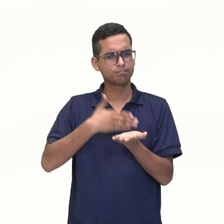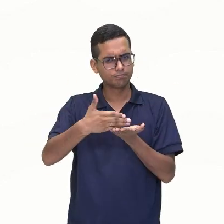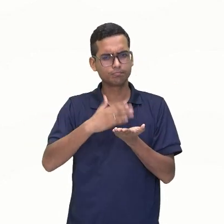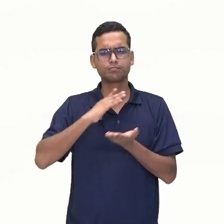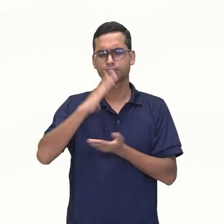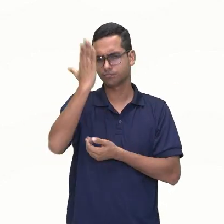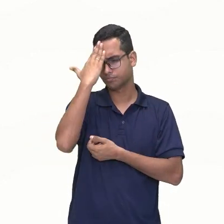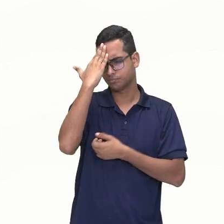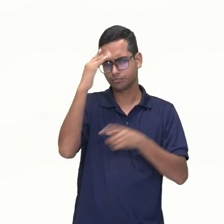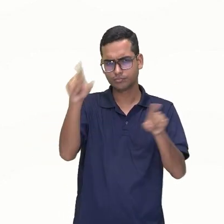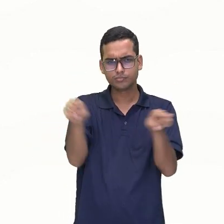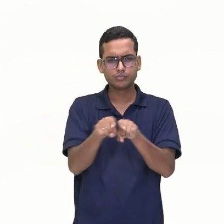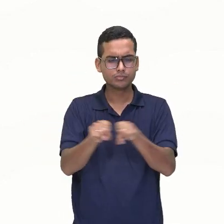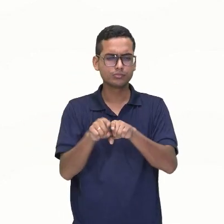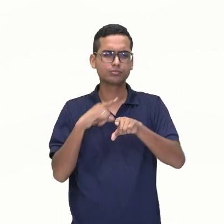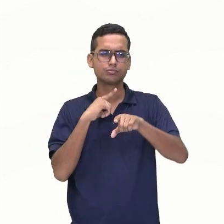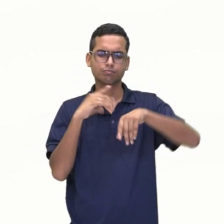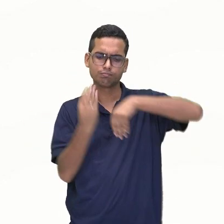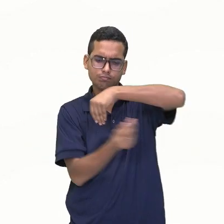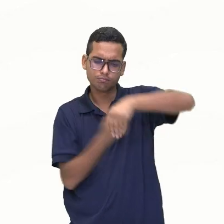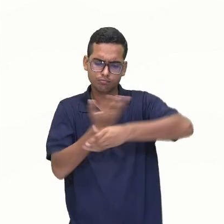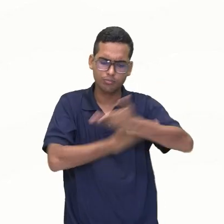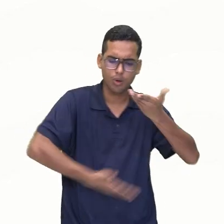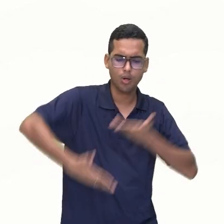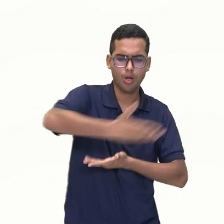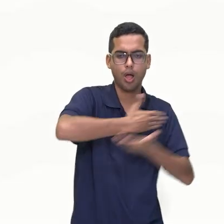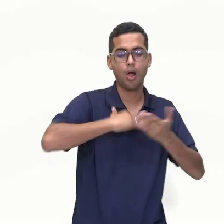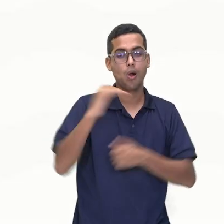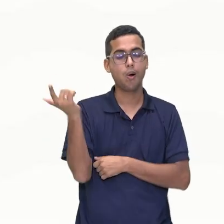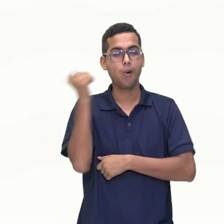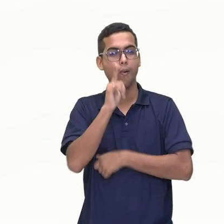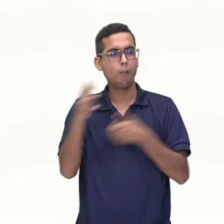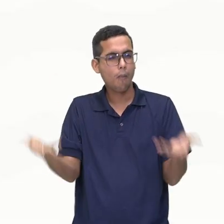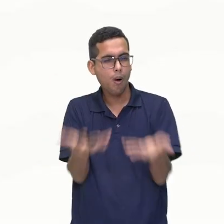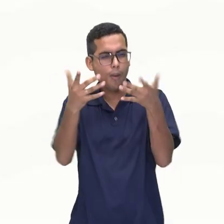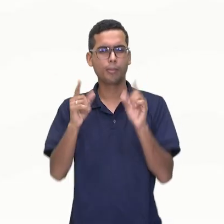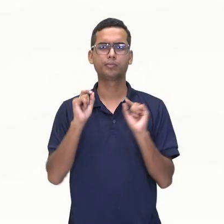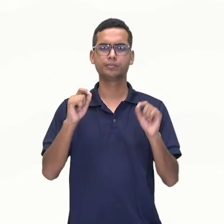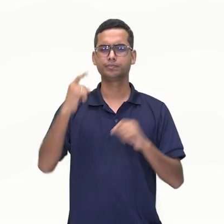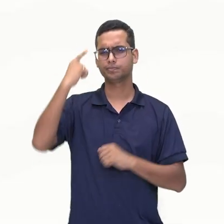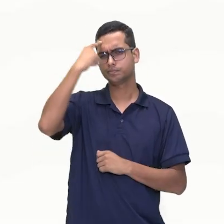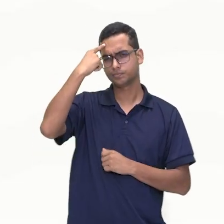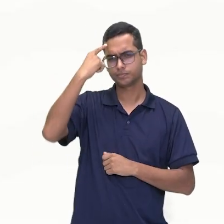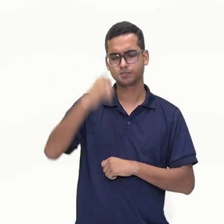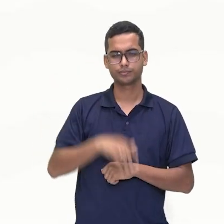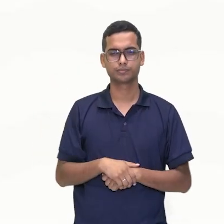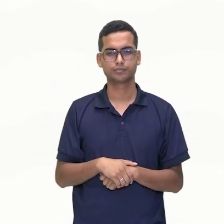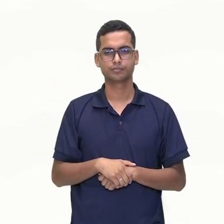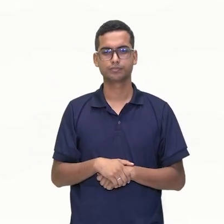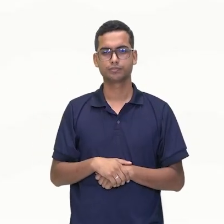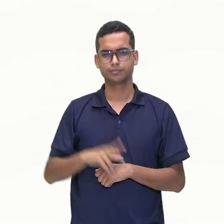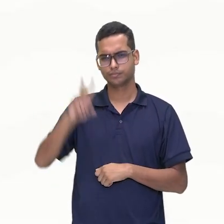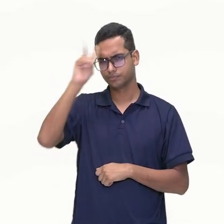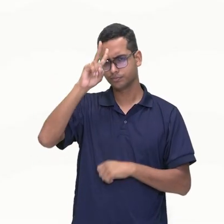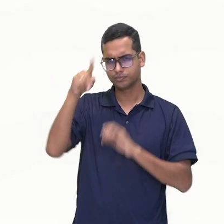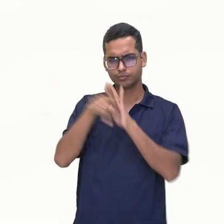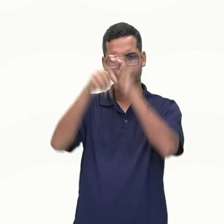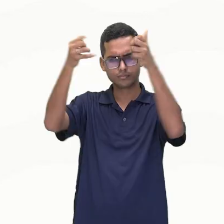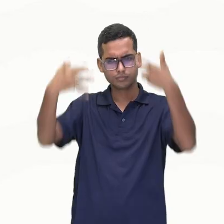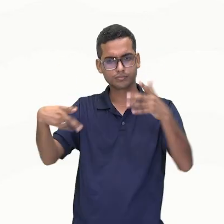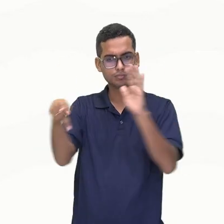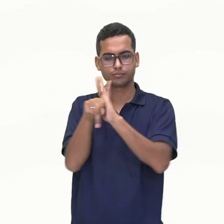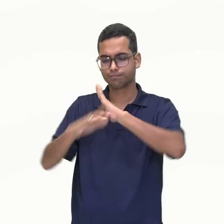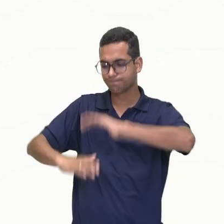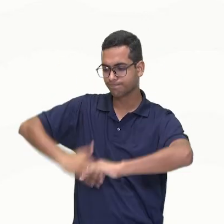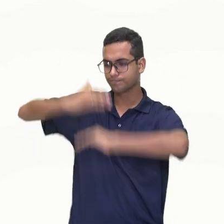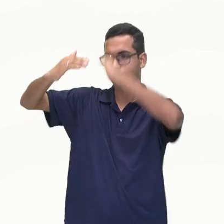bolhas. Isso me leva à construção. Lembra que a gente estava falando da construção e da desconstrução? E a todo momento